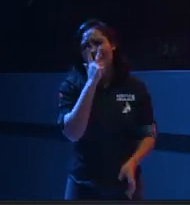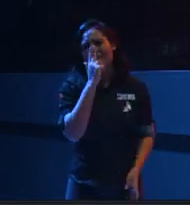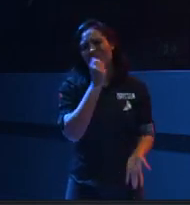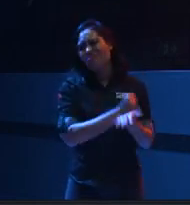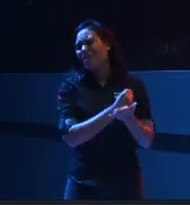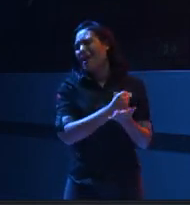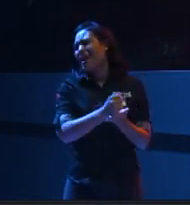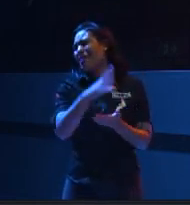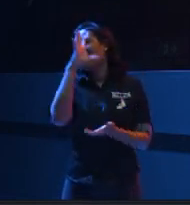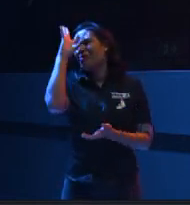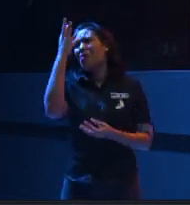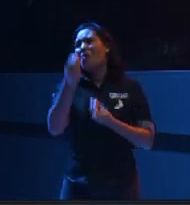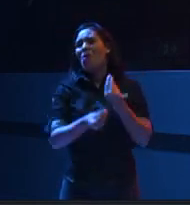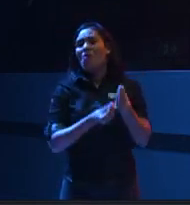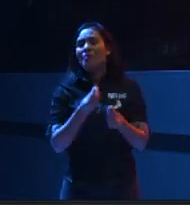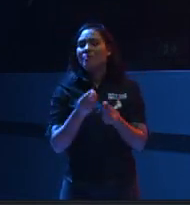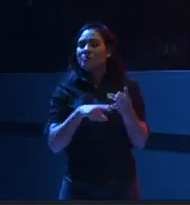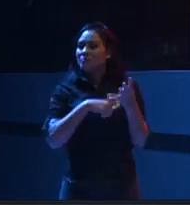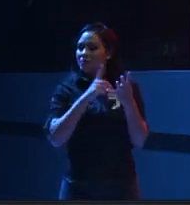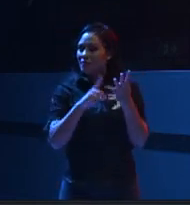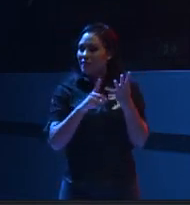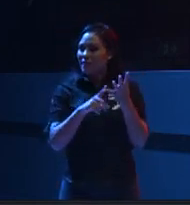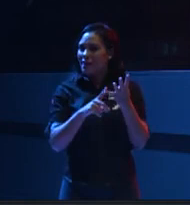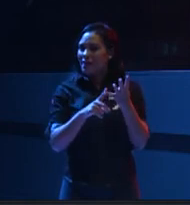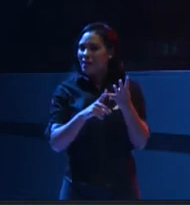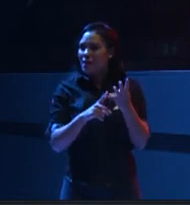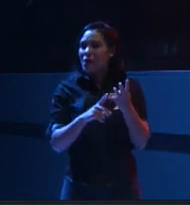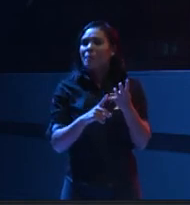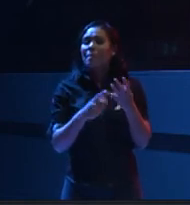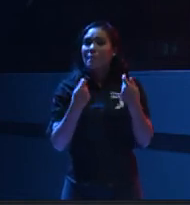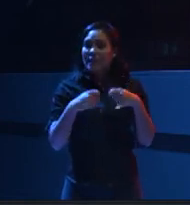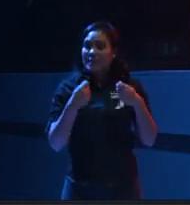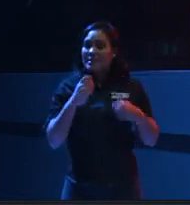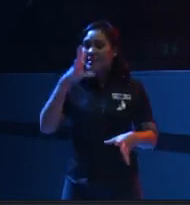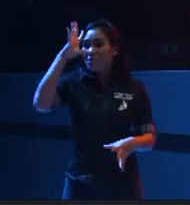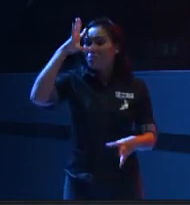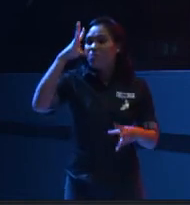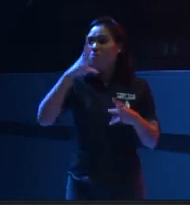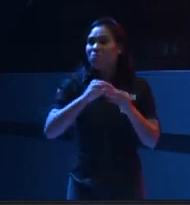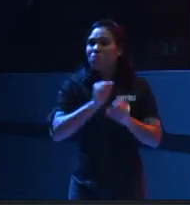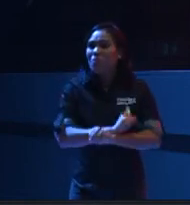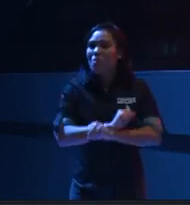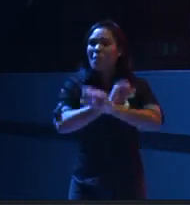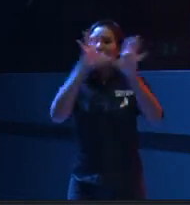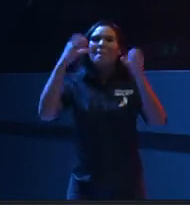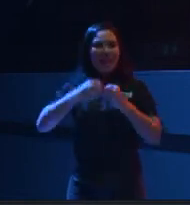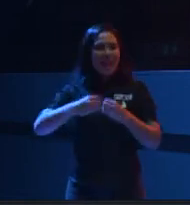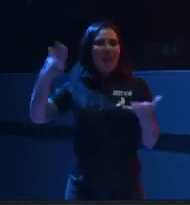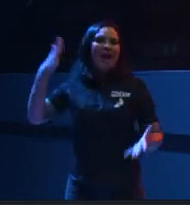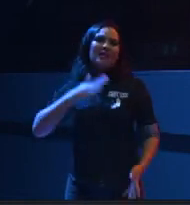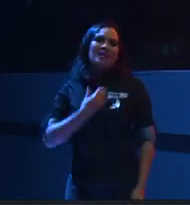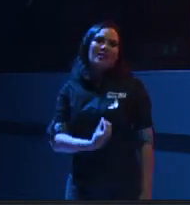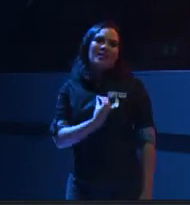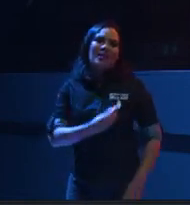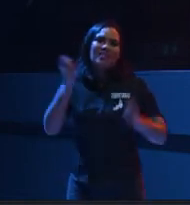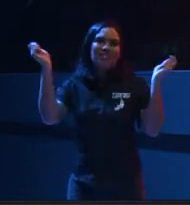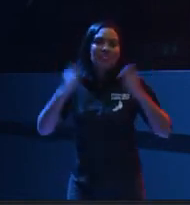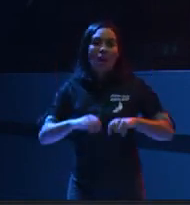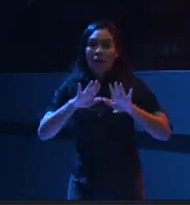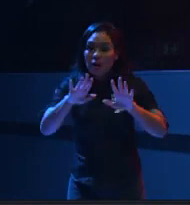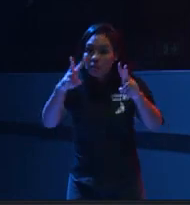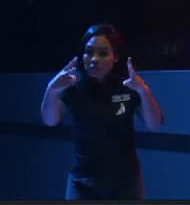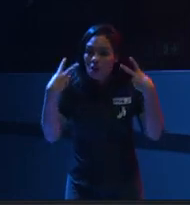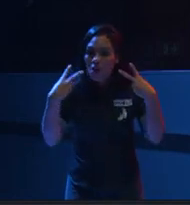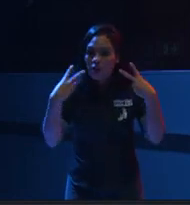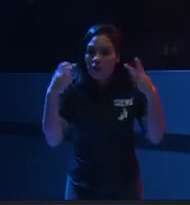que você pode ser alvo de um milagre e não duvide que você você olha